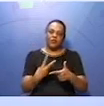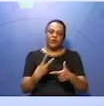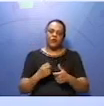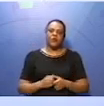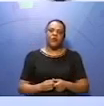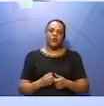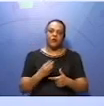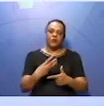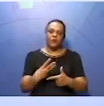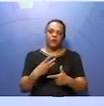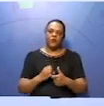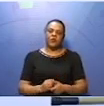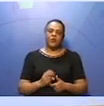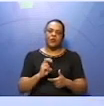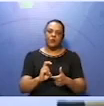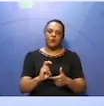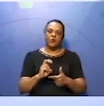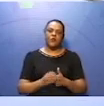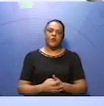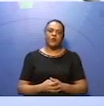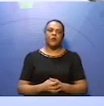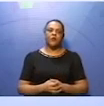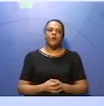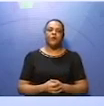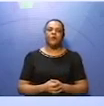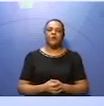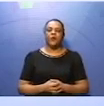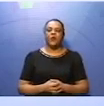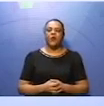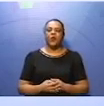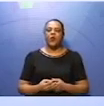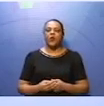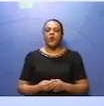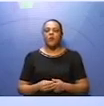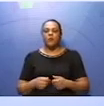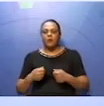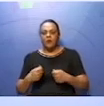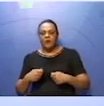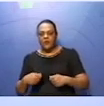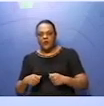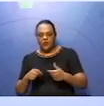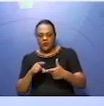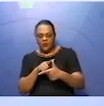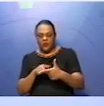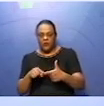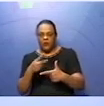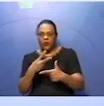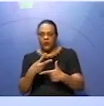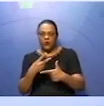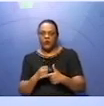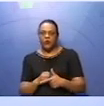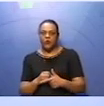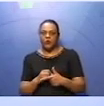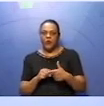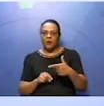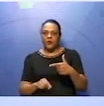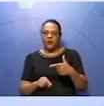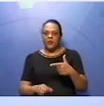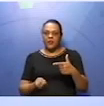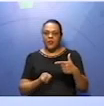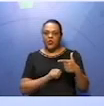por 3 e por 5. Para um número ser divisível por 2, basta o número ser